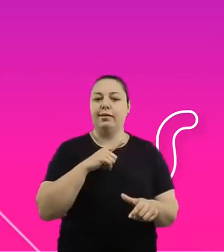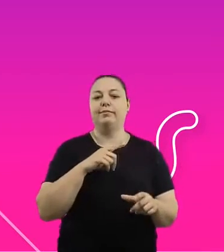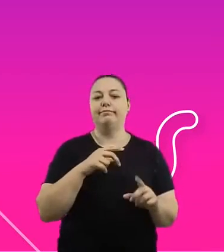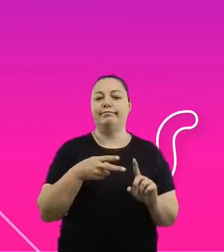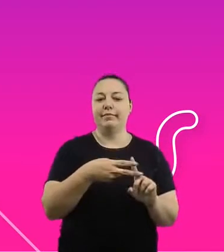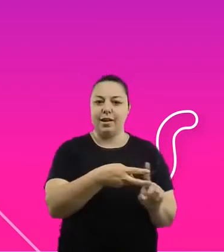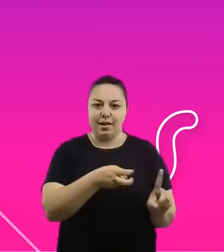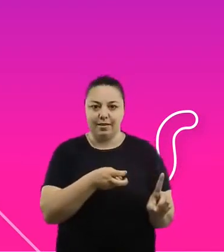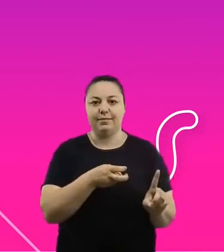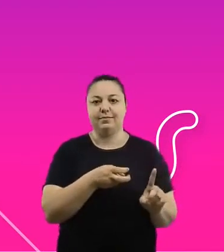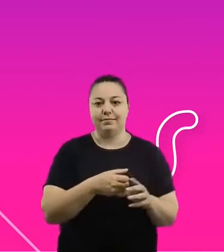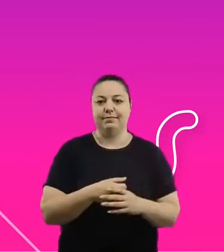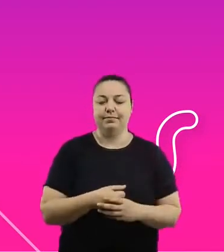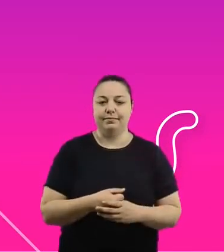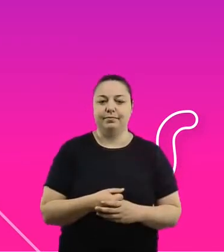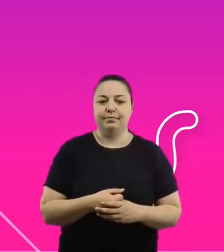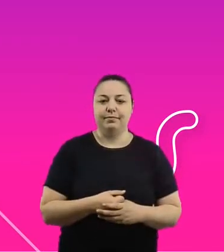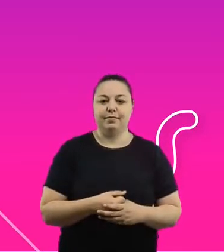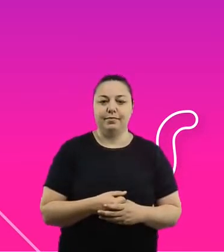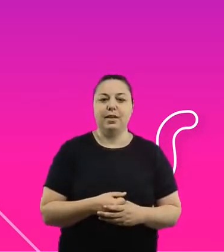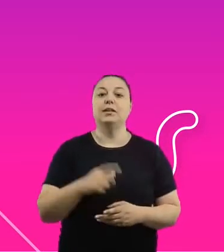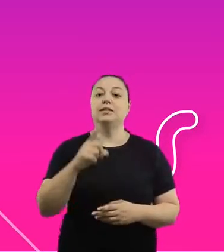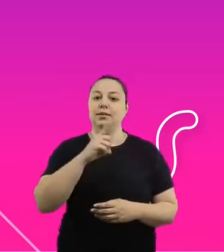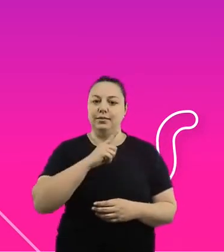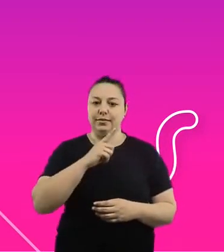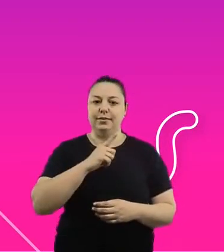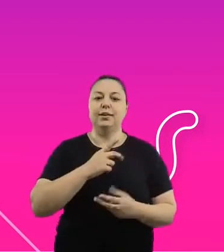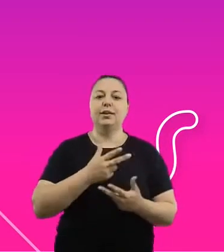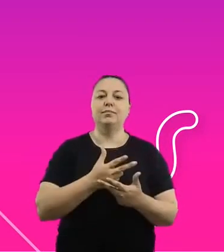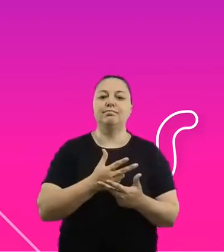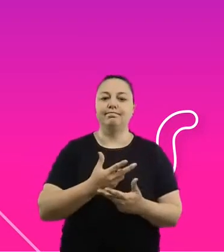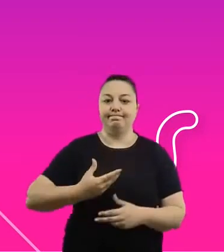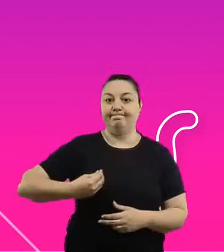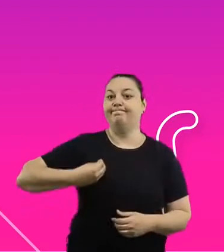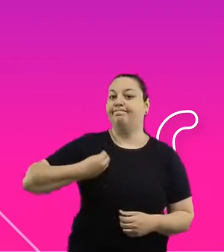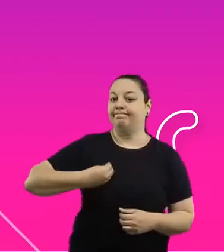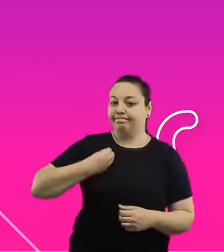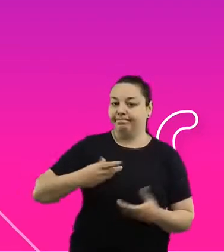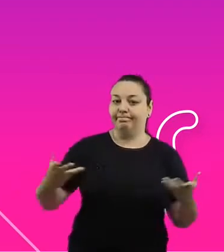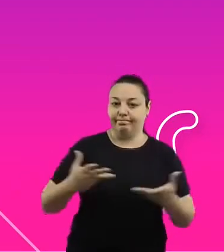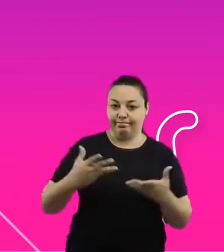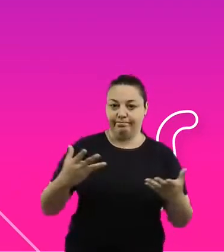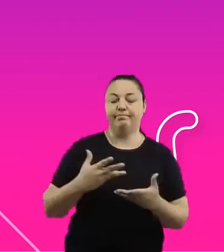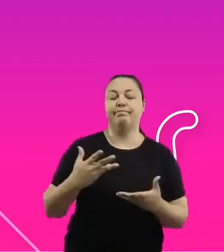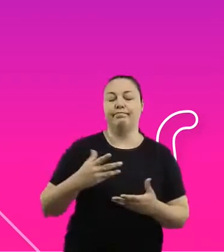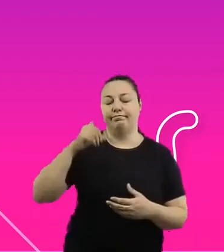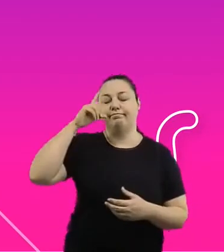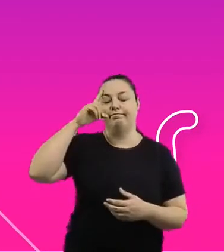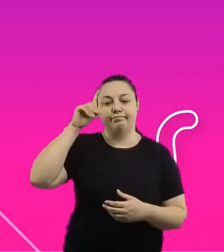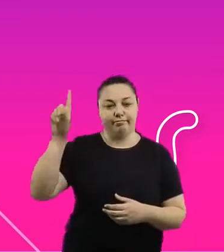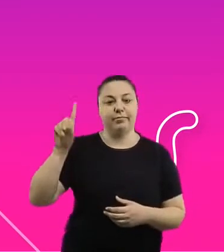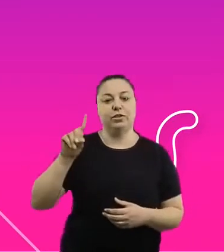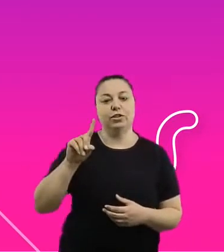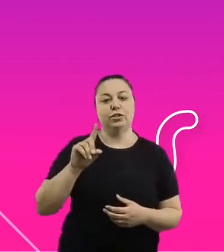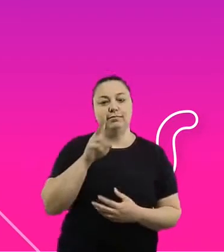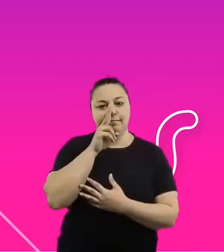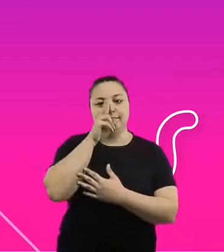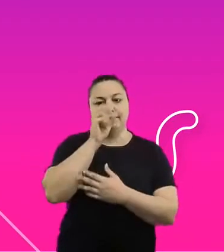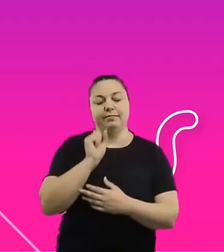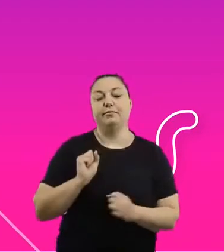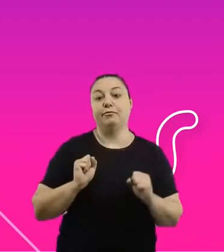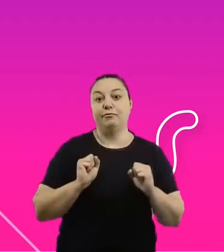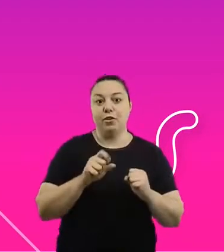Então, isso é uma coisa cada vez mais presente no nosso dia e no ambiente digital, isso se torna mais forte. Então, comecei